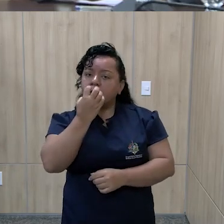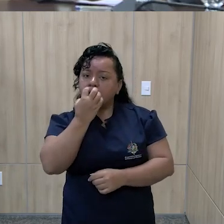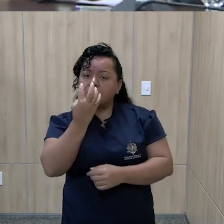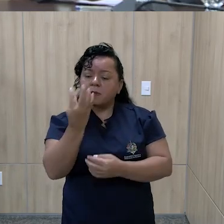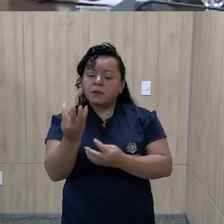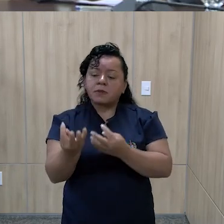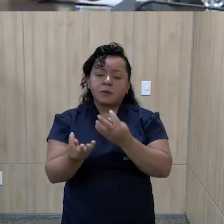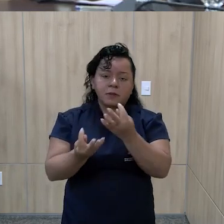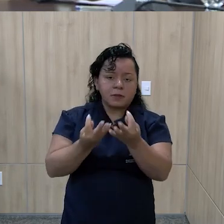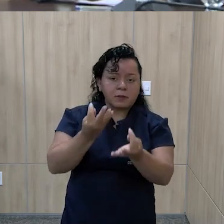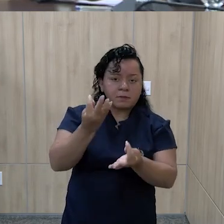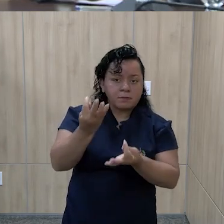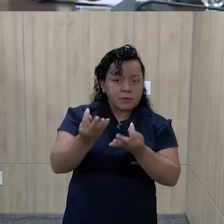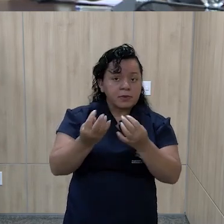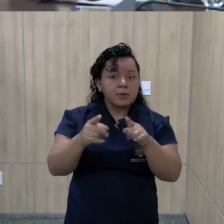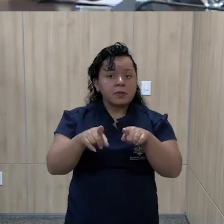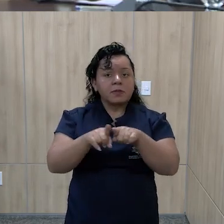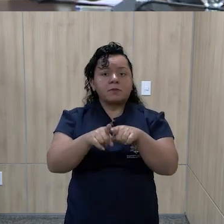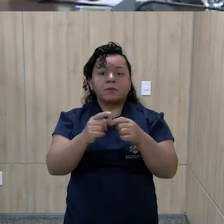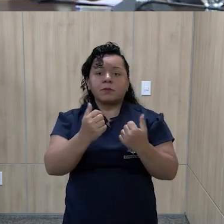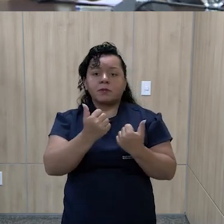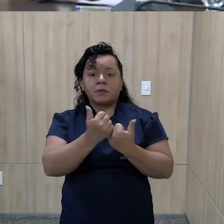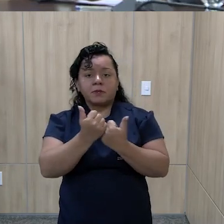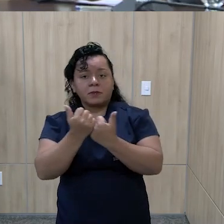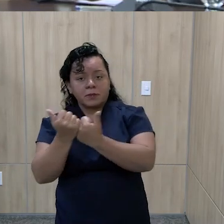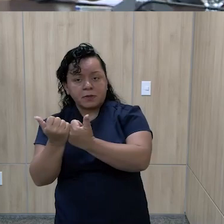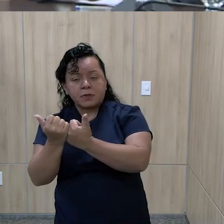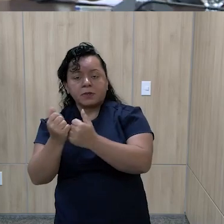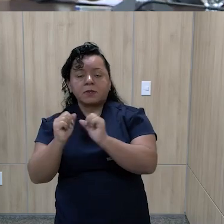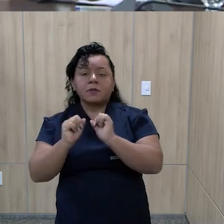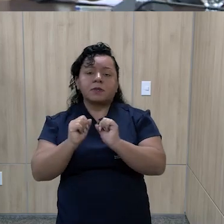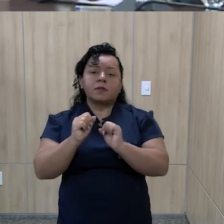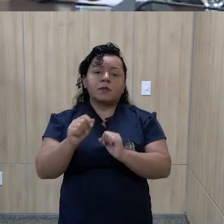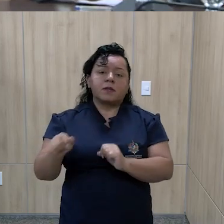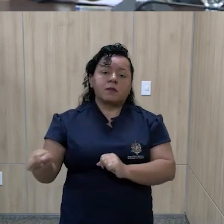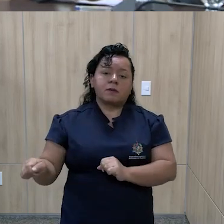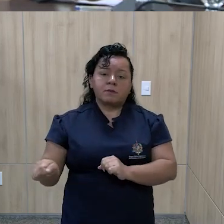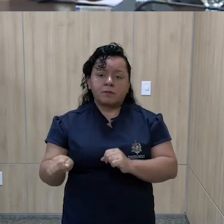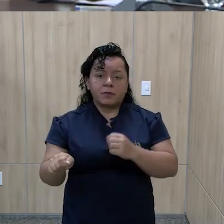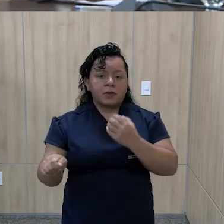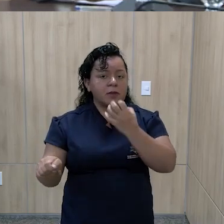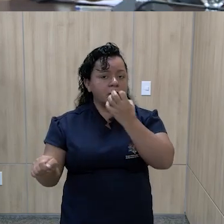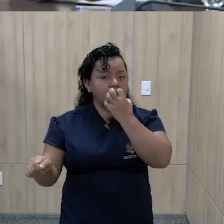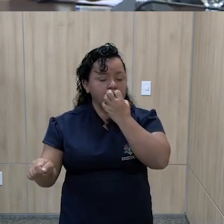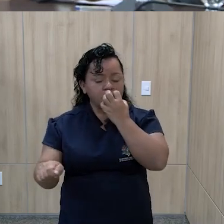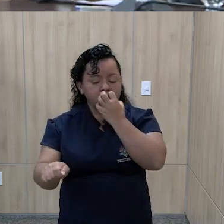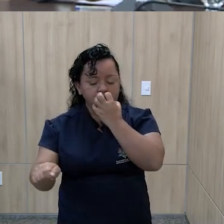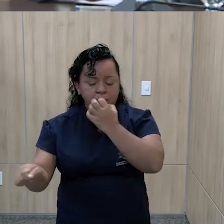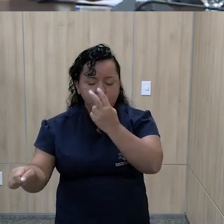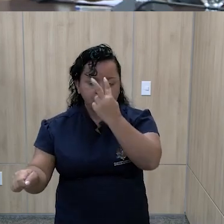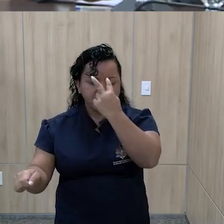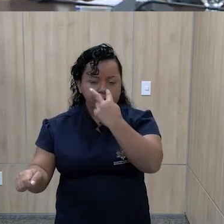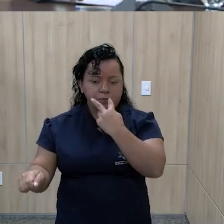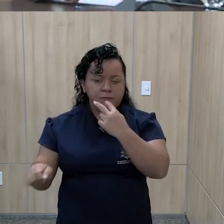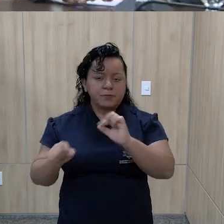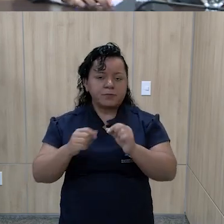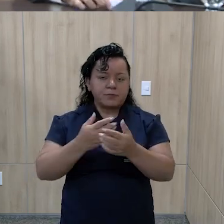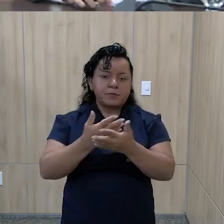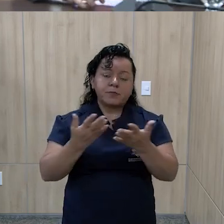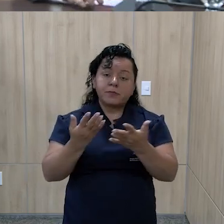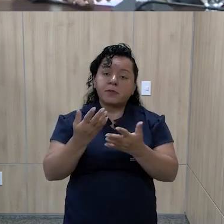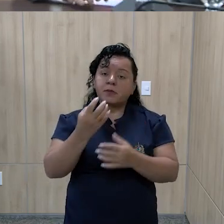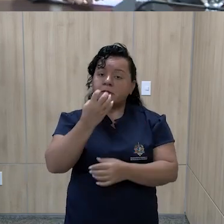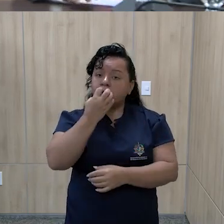de assistência como por exemplo um cão guia para cego ou algum cão